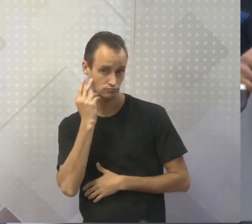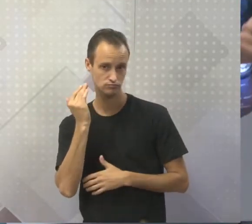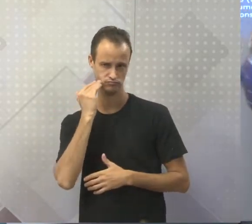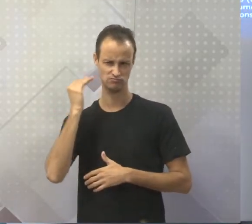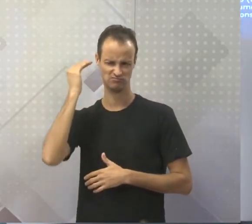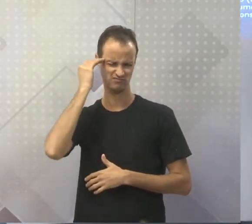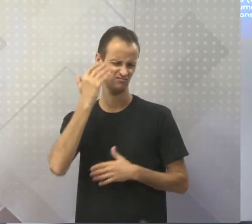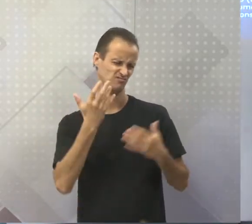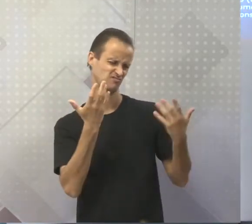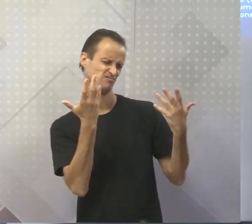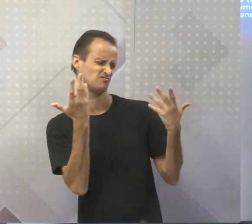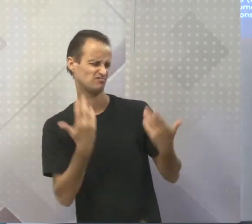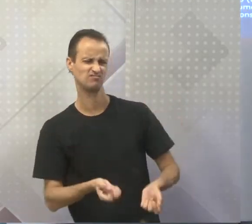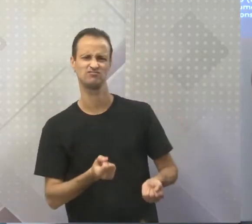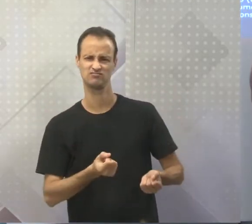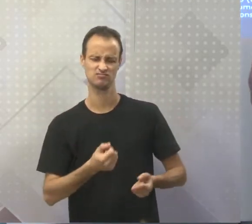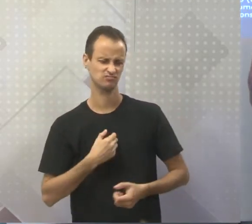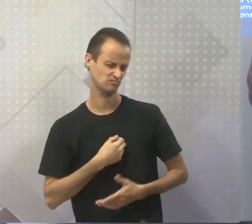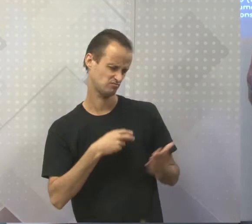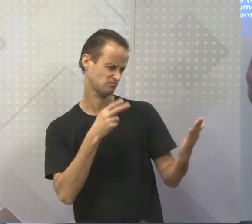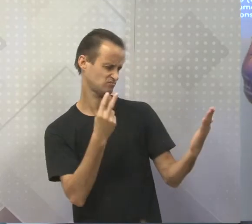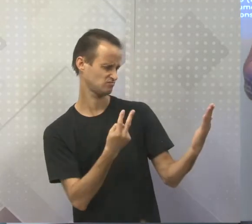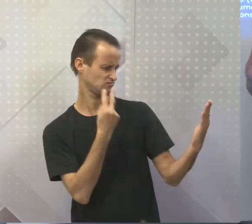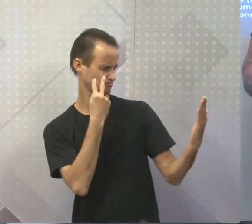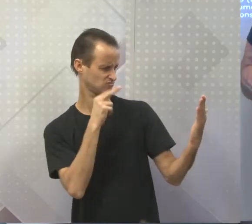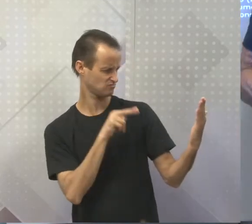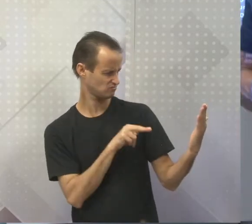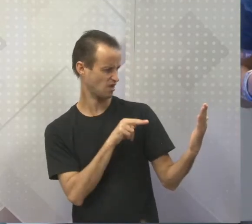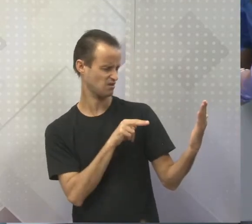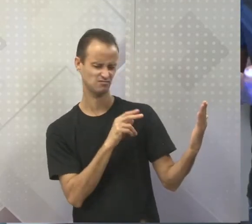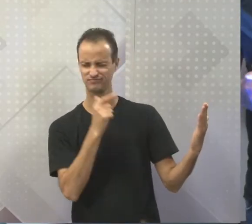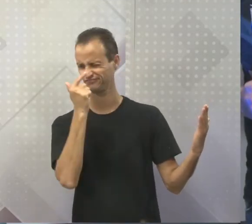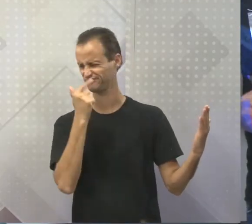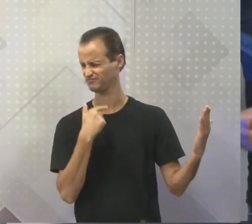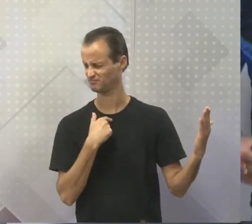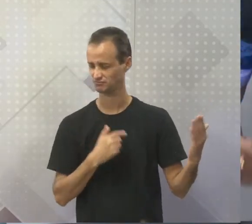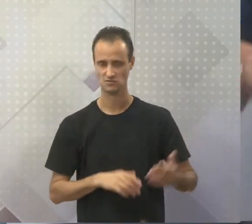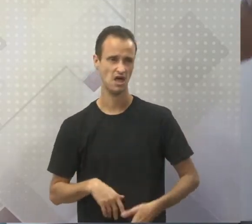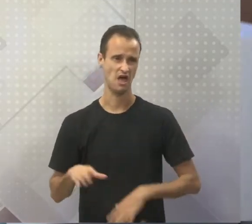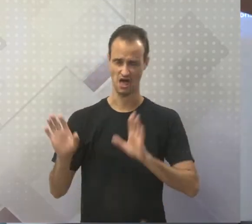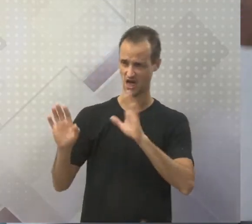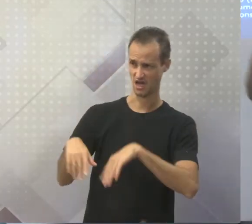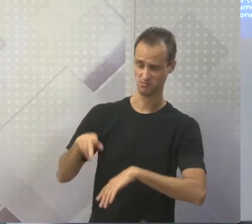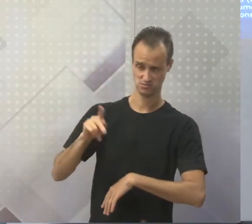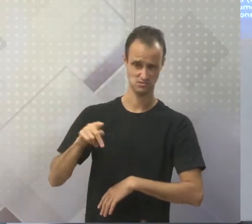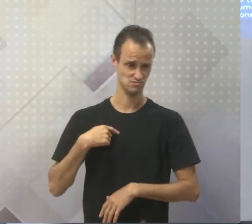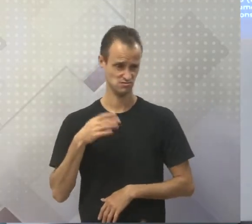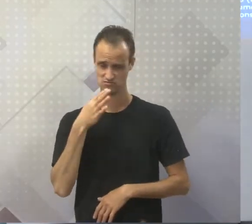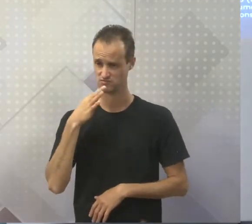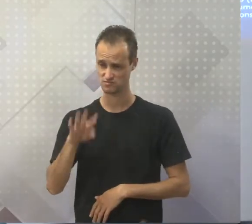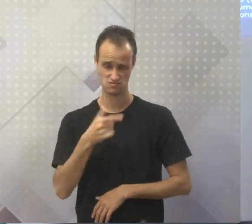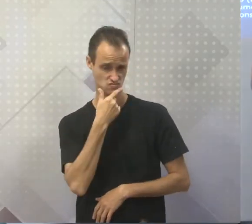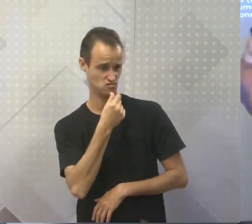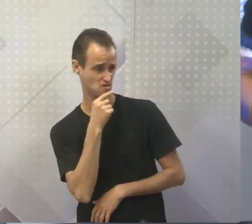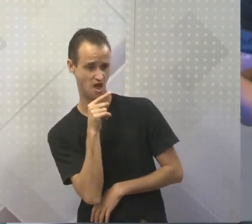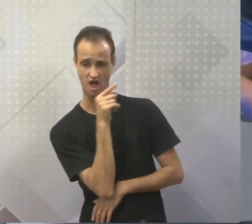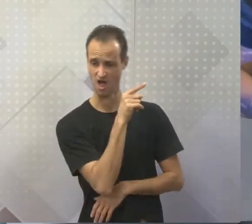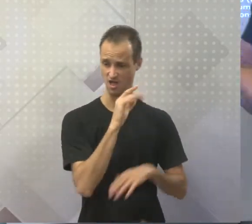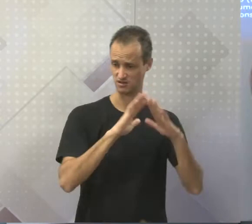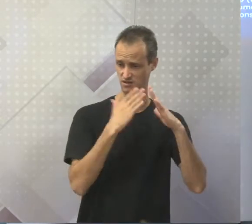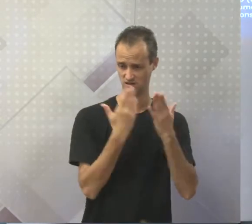o adolescente não se acha bonito. Professor, porque o senhor não conhece um menino da escola, uma menina da